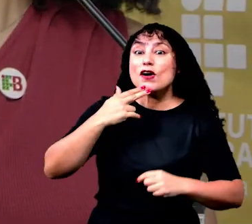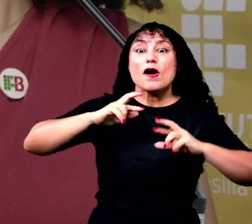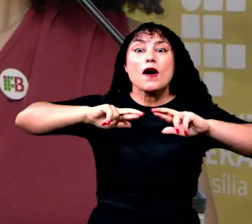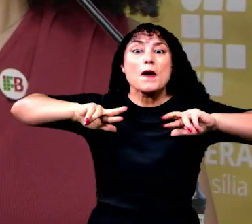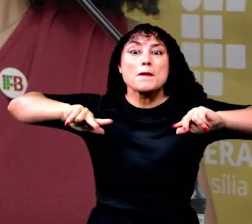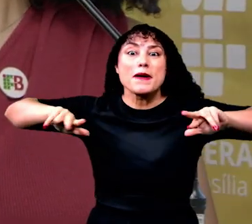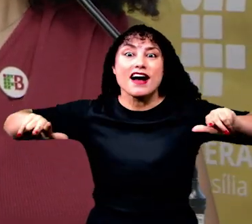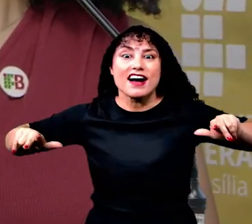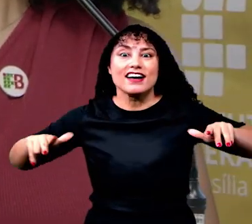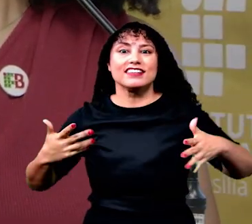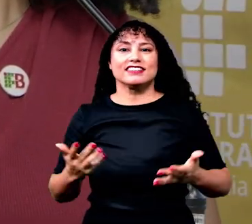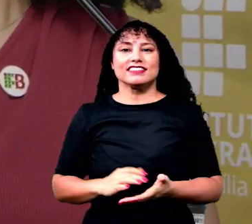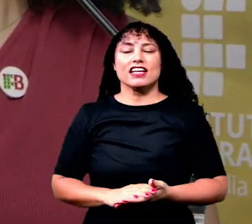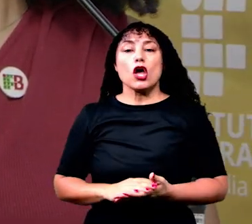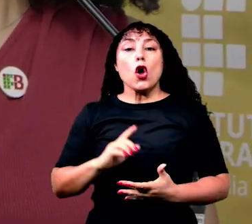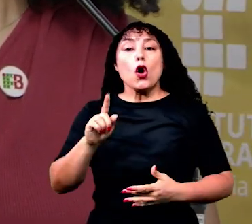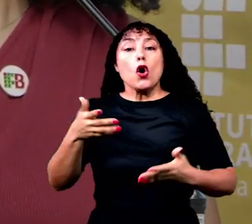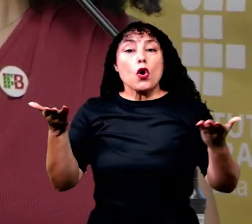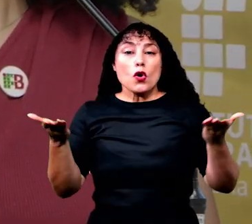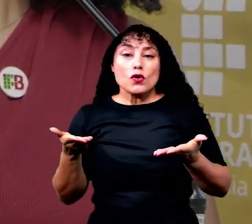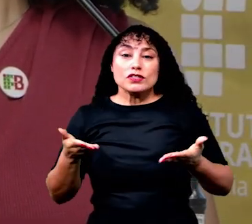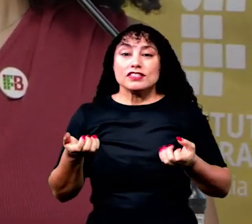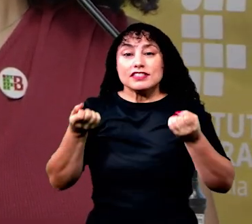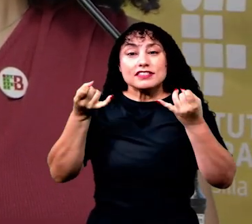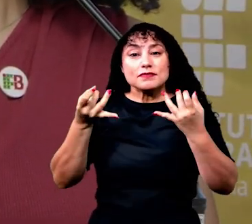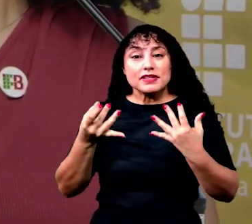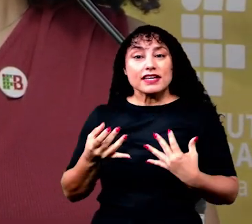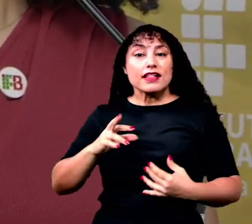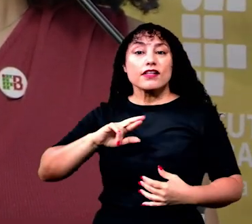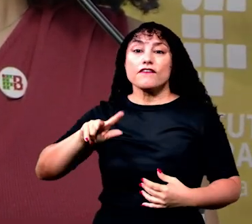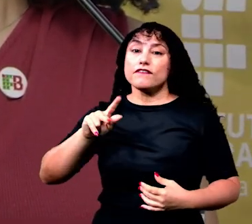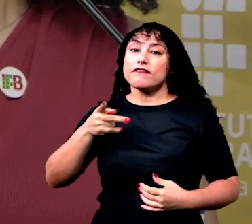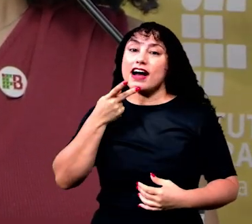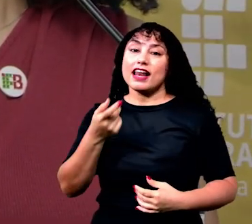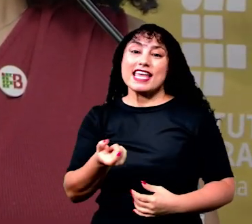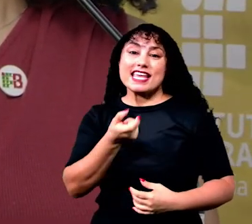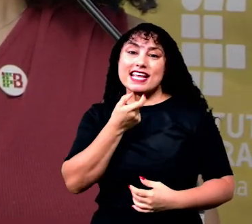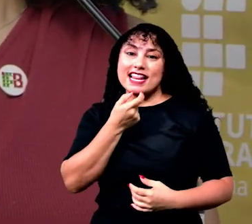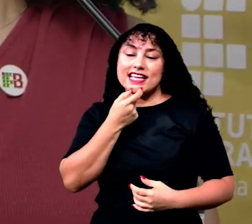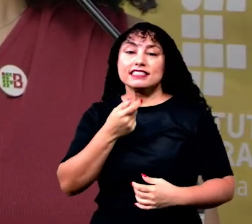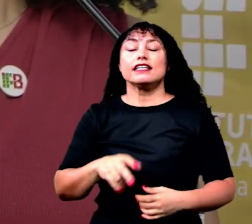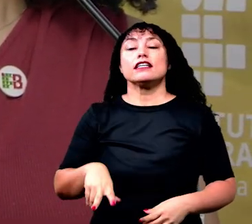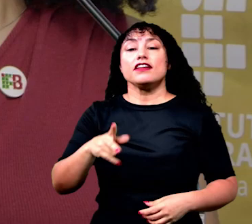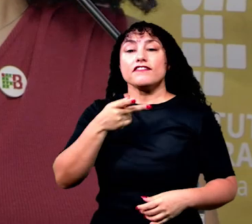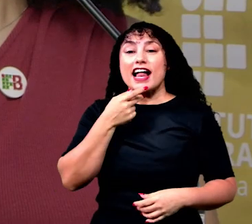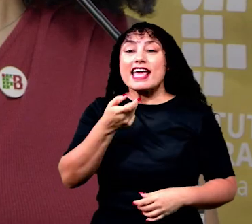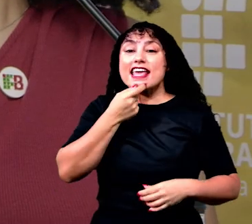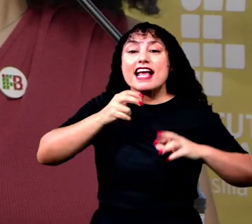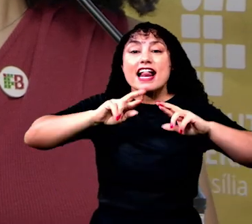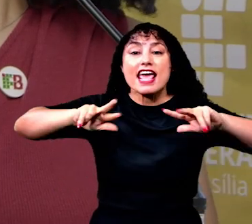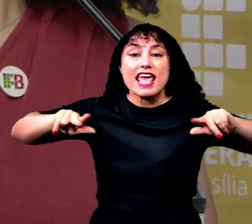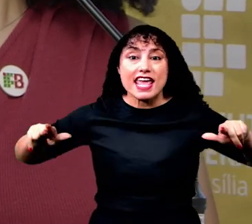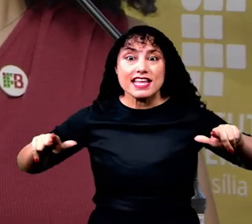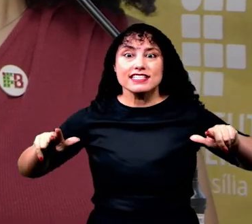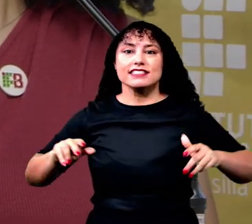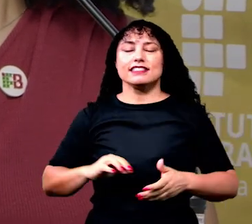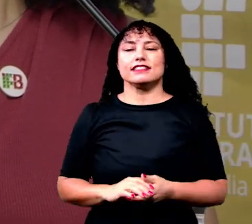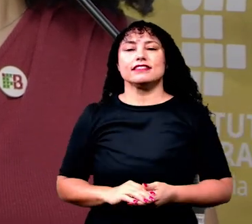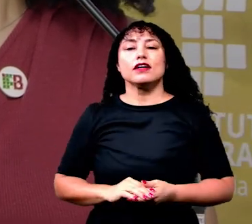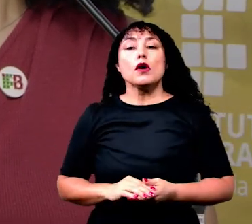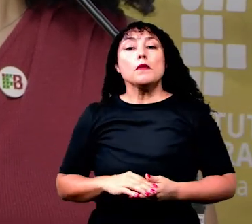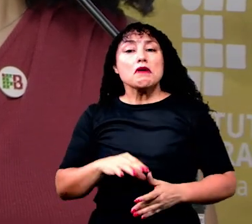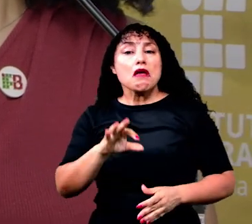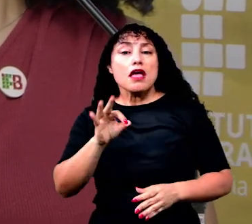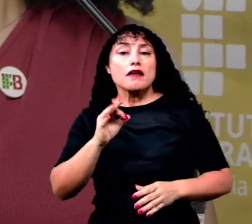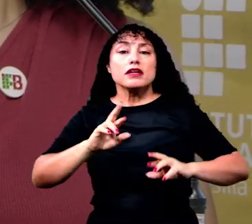né? É tanto que hoje em dia a gente não fala mais do inglês, a gente fala ingleses no plural, exatamente